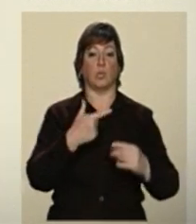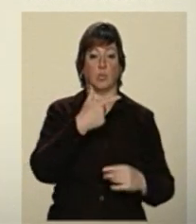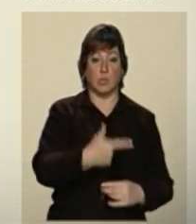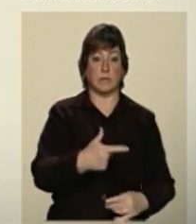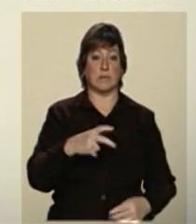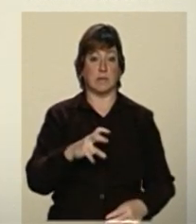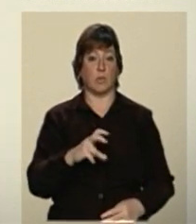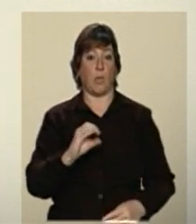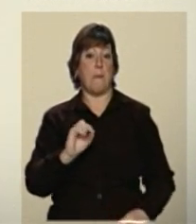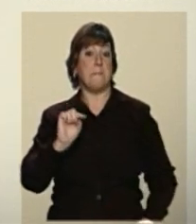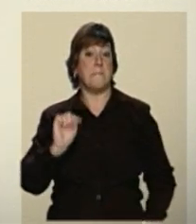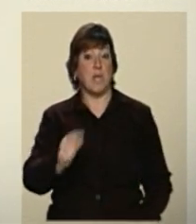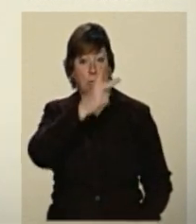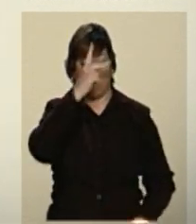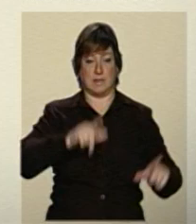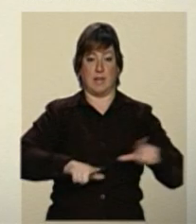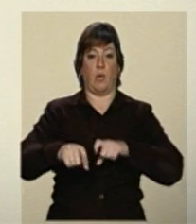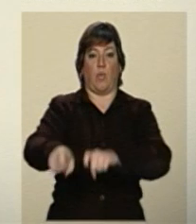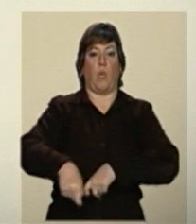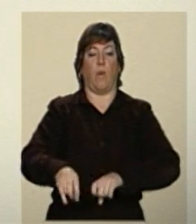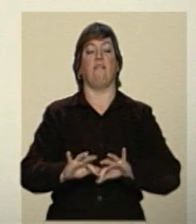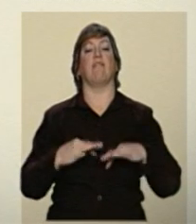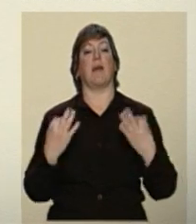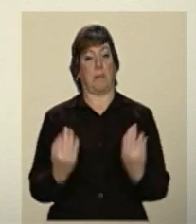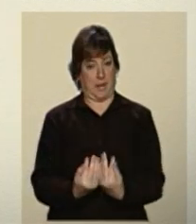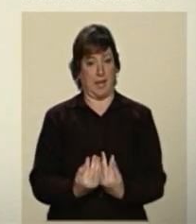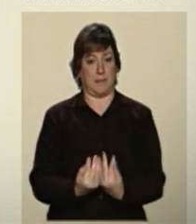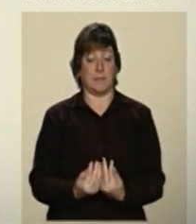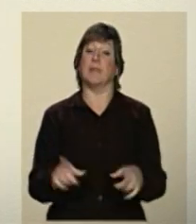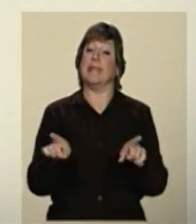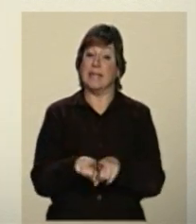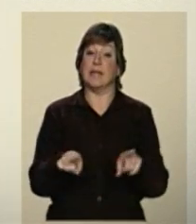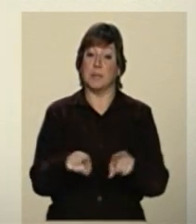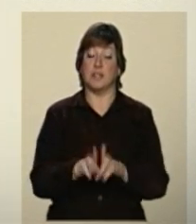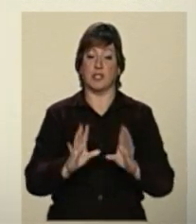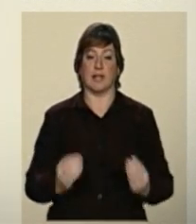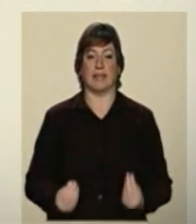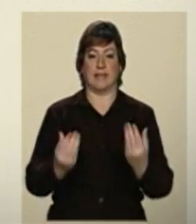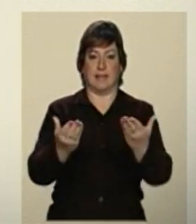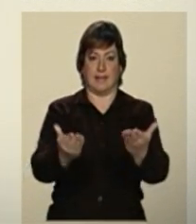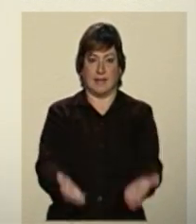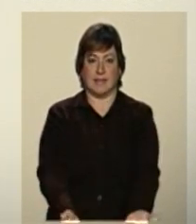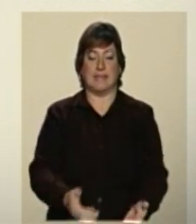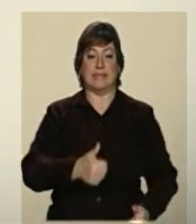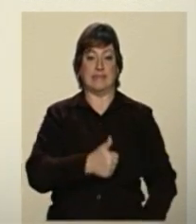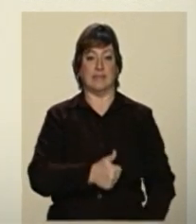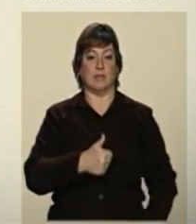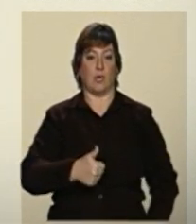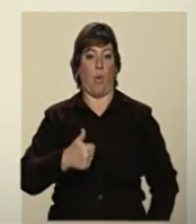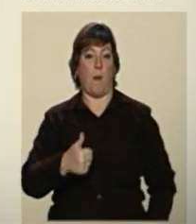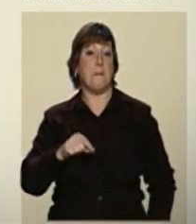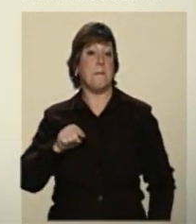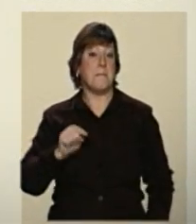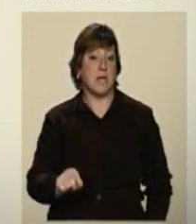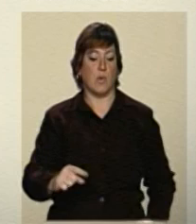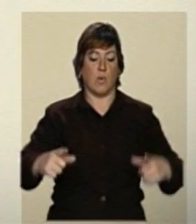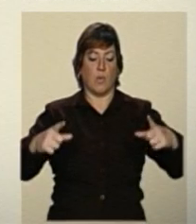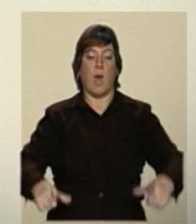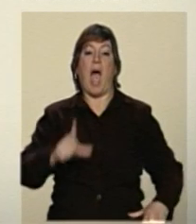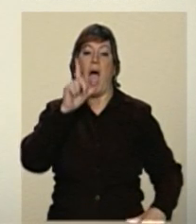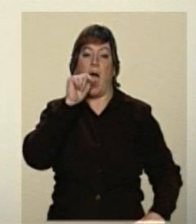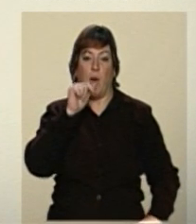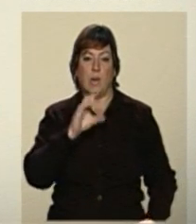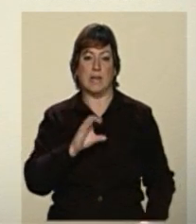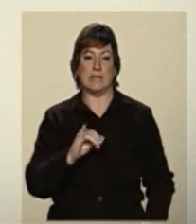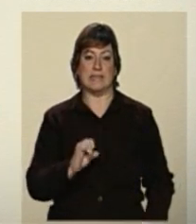250.000 agricultores familiares também Max já entregamos 111.000 cisternas é